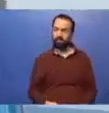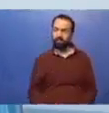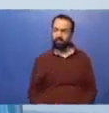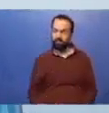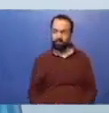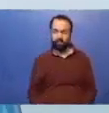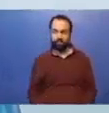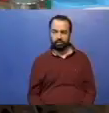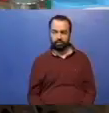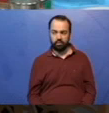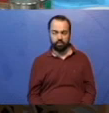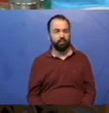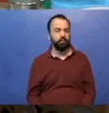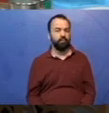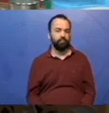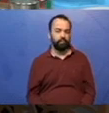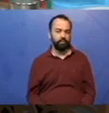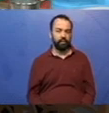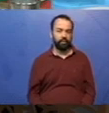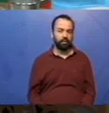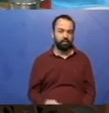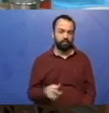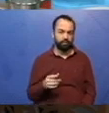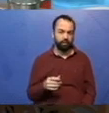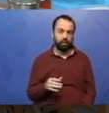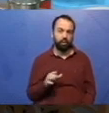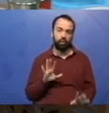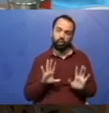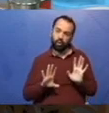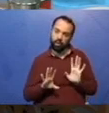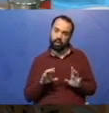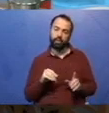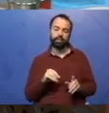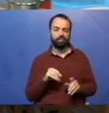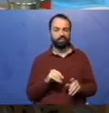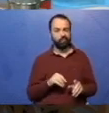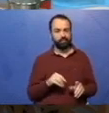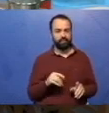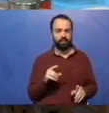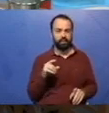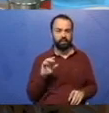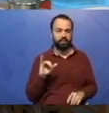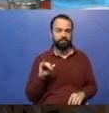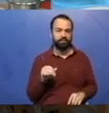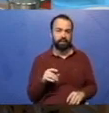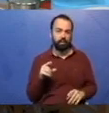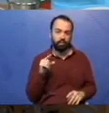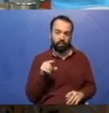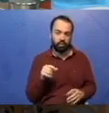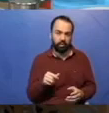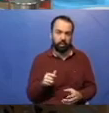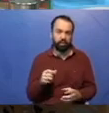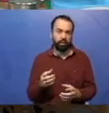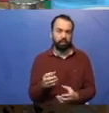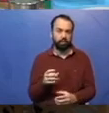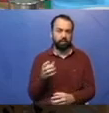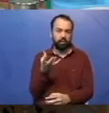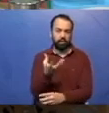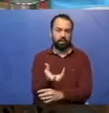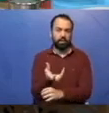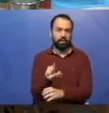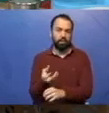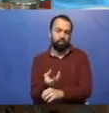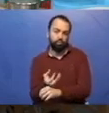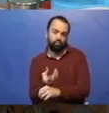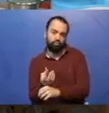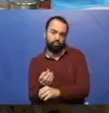para vocês mexerem no fogão, né? Se você esquenta a água, quando ela ganha muito calor, ela